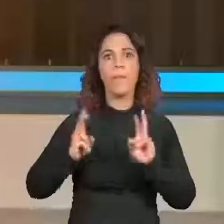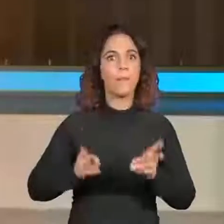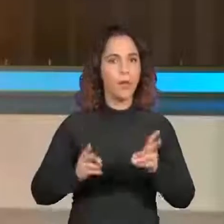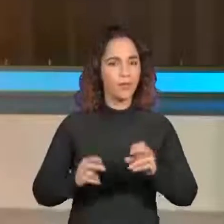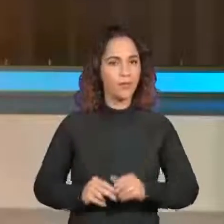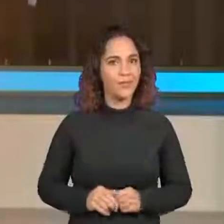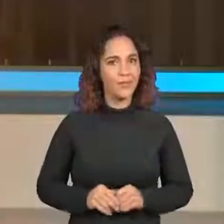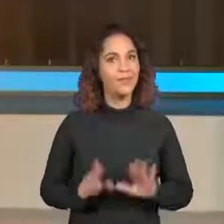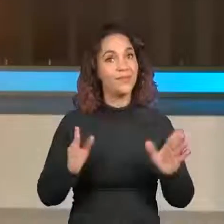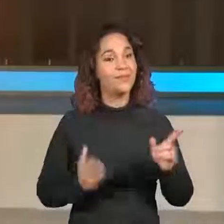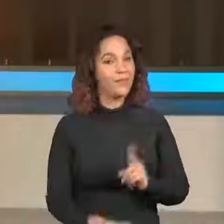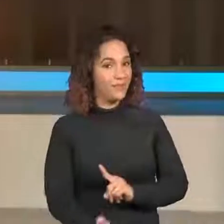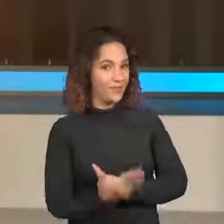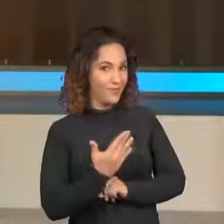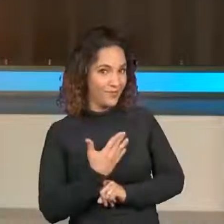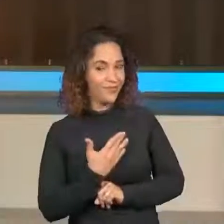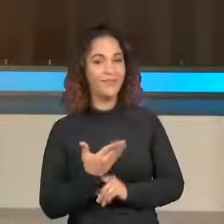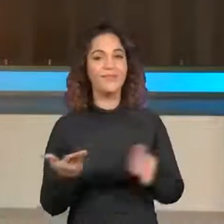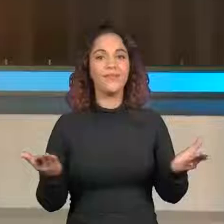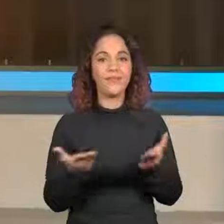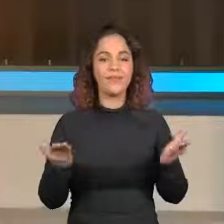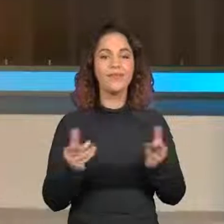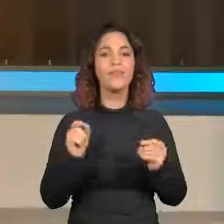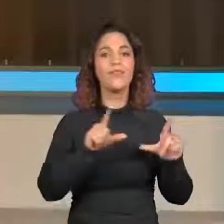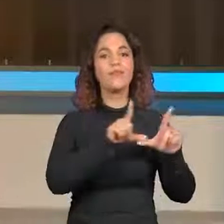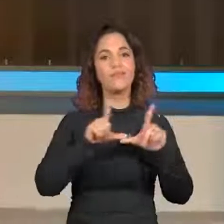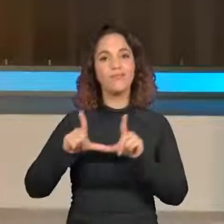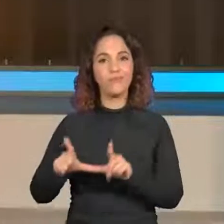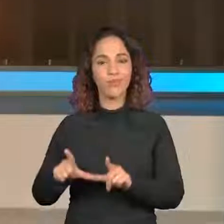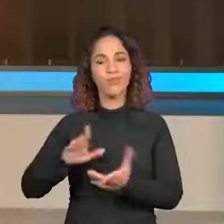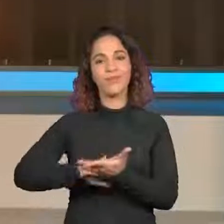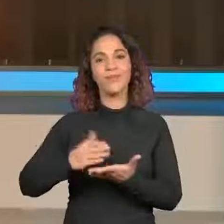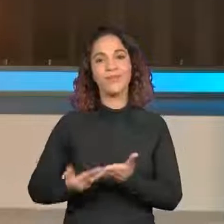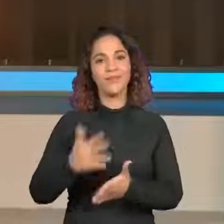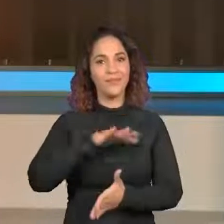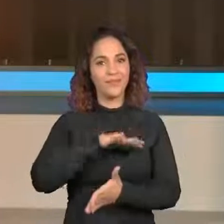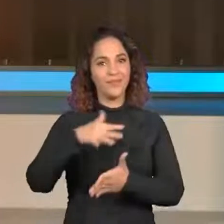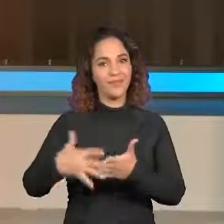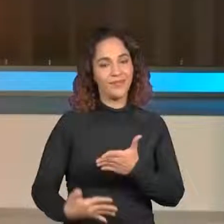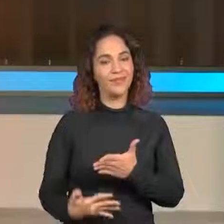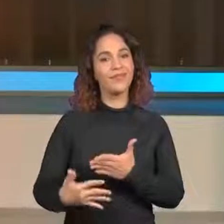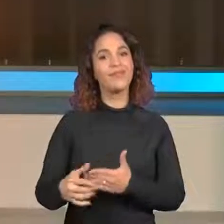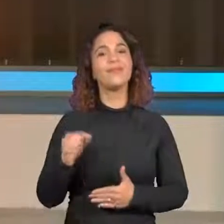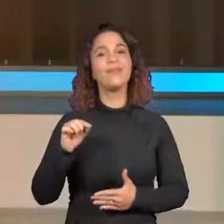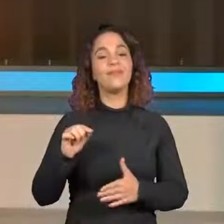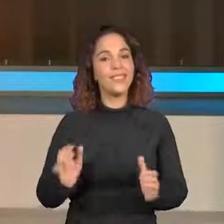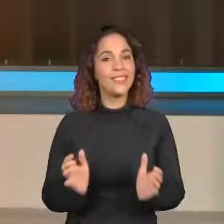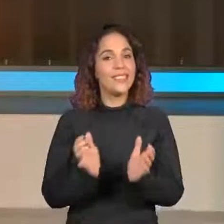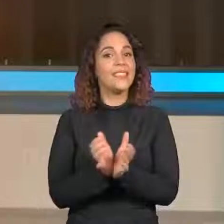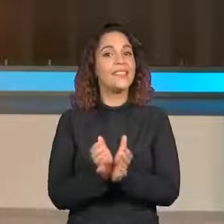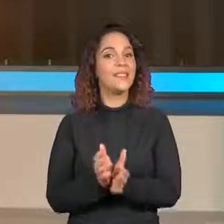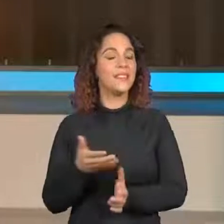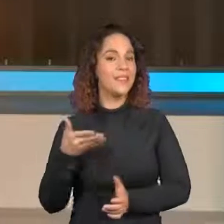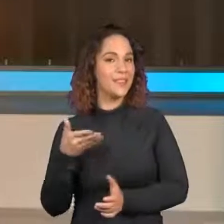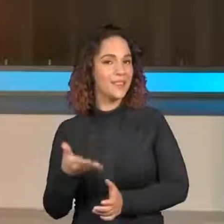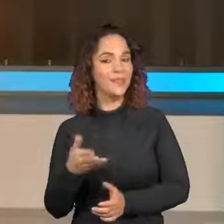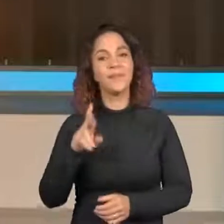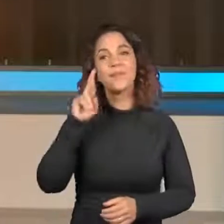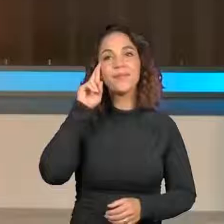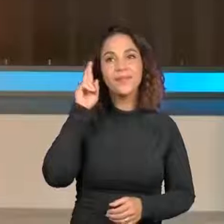E para me ajudar, estou aqui com mais uma super representante lá do nosso time de Libras,